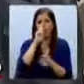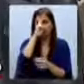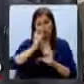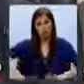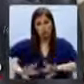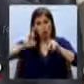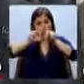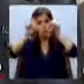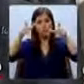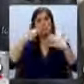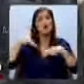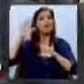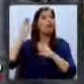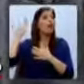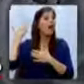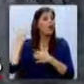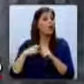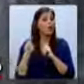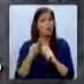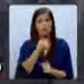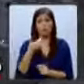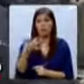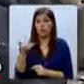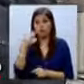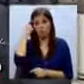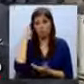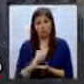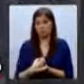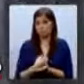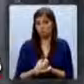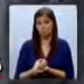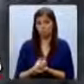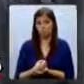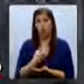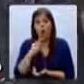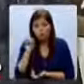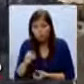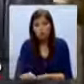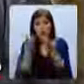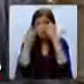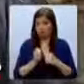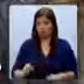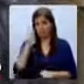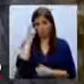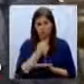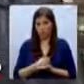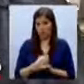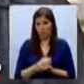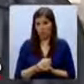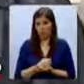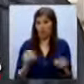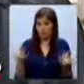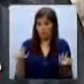Bastante. na altura, em 2012, vocês Nada fazia crer nada que. acreditavam Nada que fazia crer. voltassem cá. Sim, exato. Nada fazia